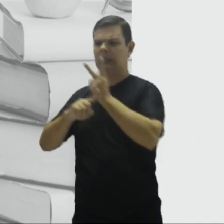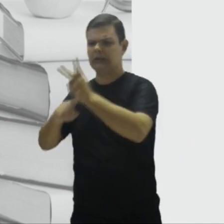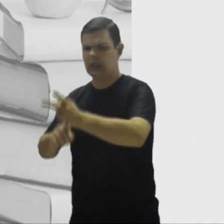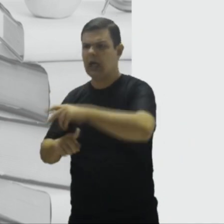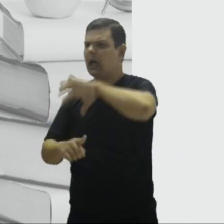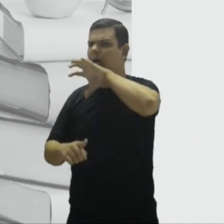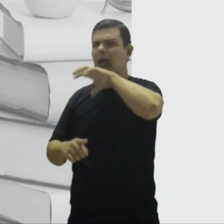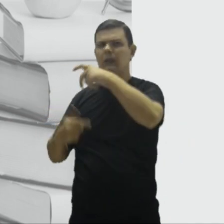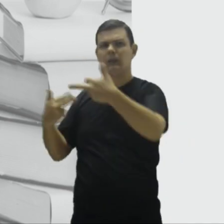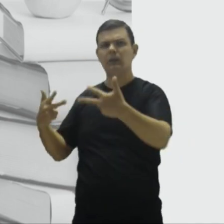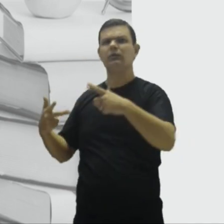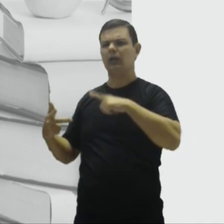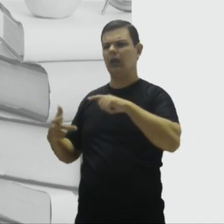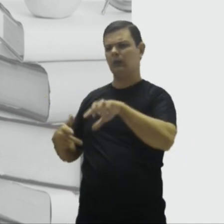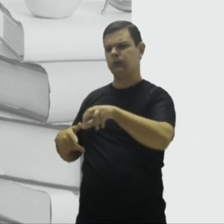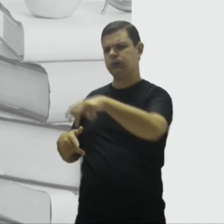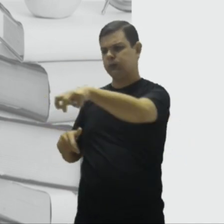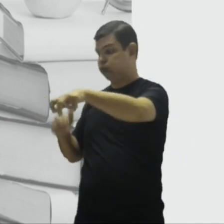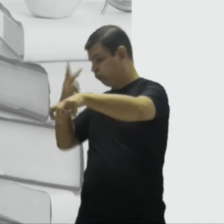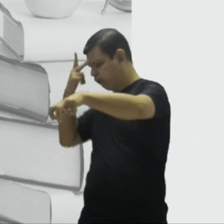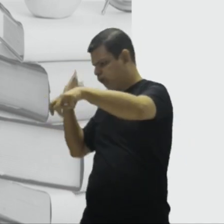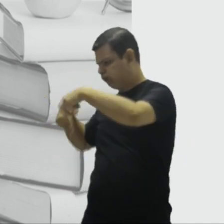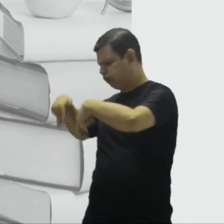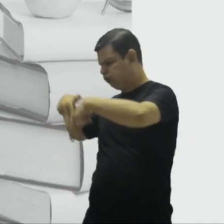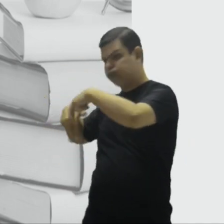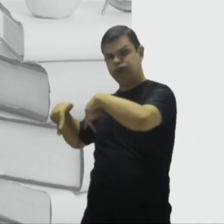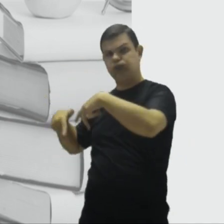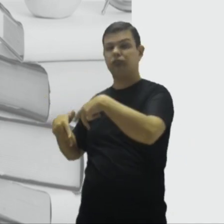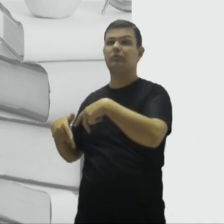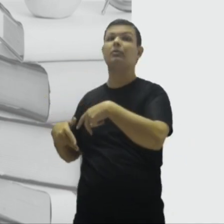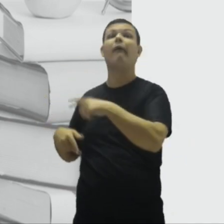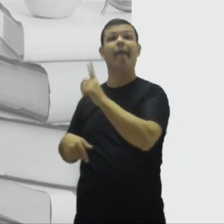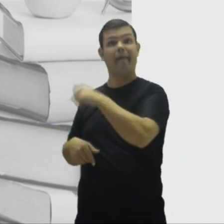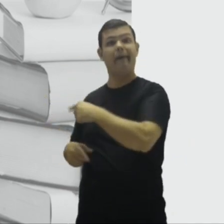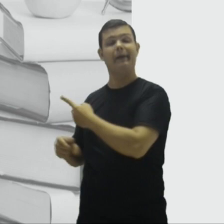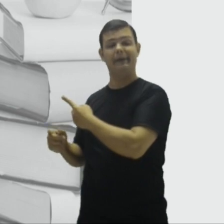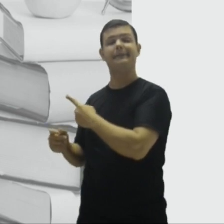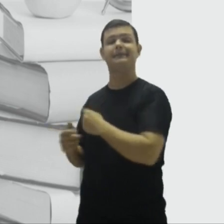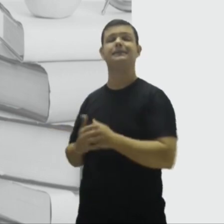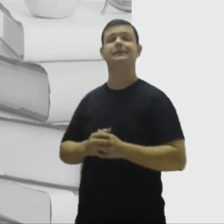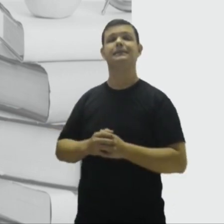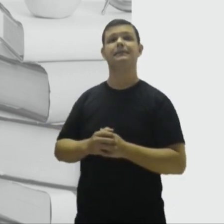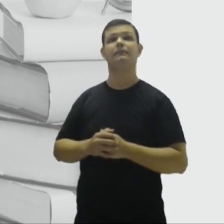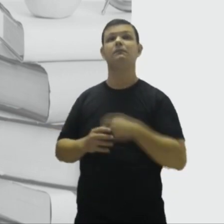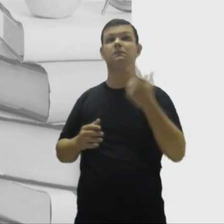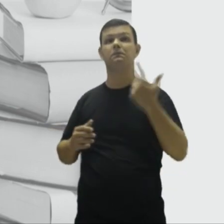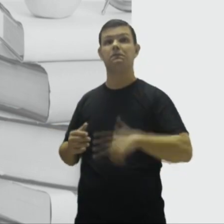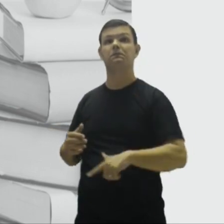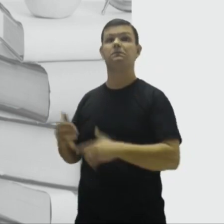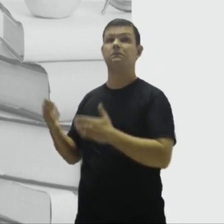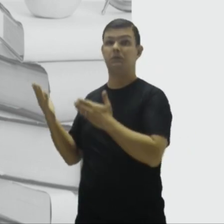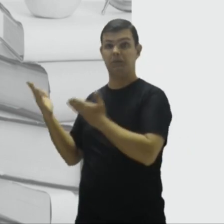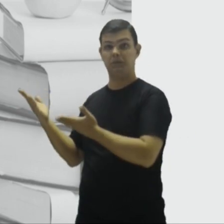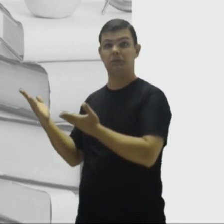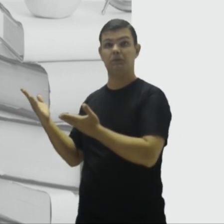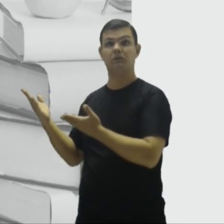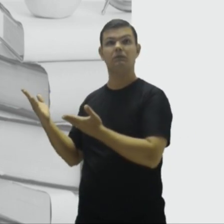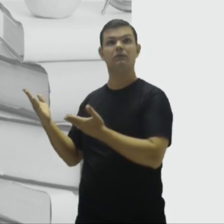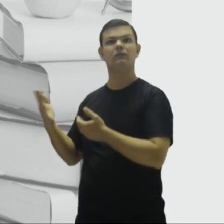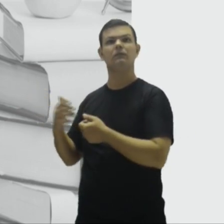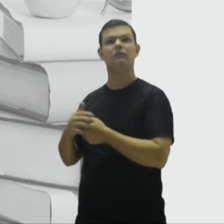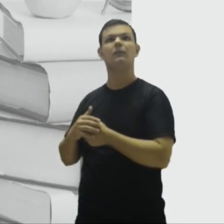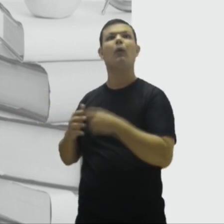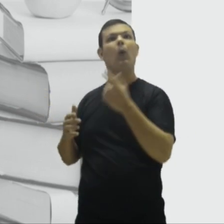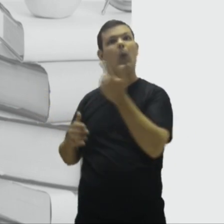animal correndo, as pessoas próximo. Então é uma pintura também existente. Mais uma vez, olha esse aqui, ó.